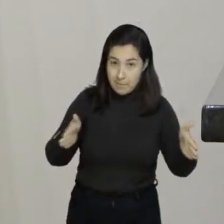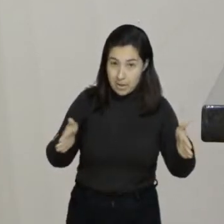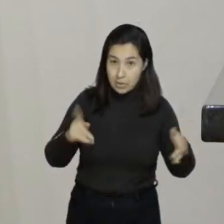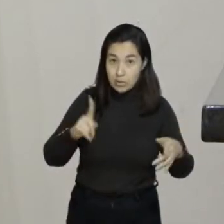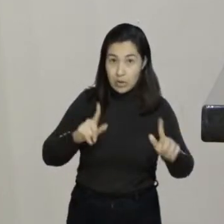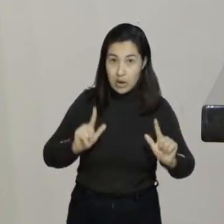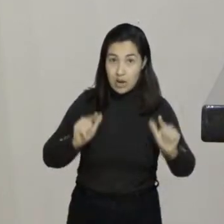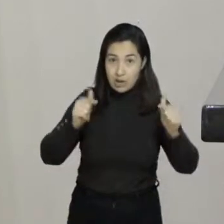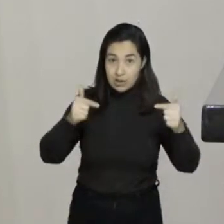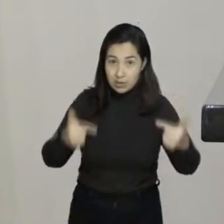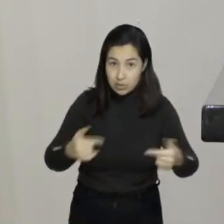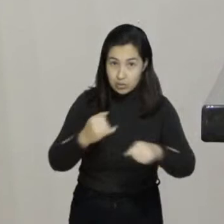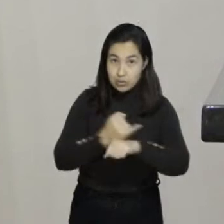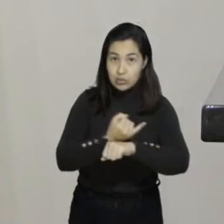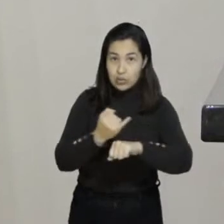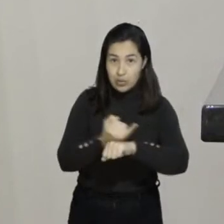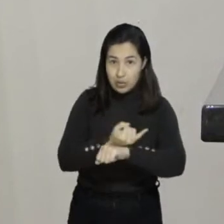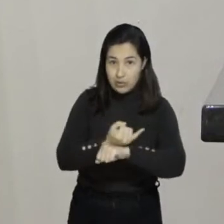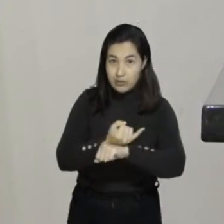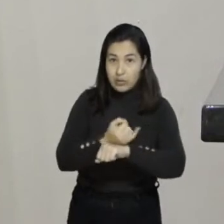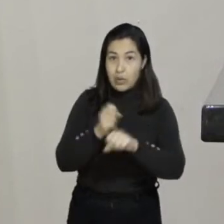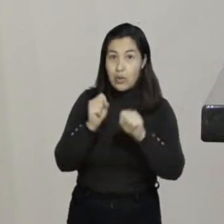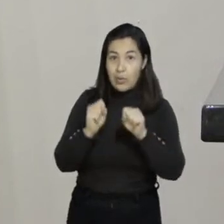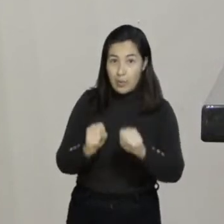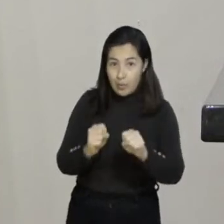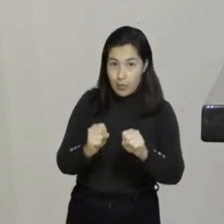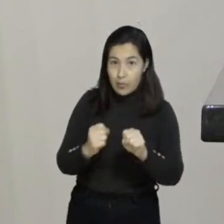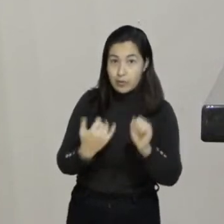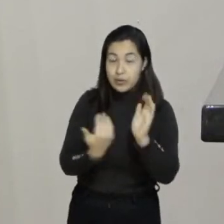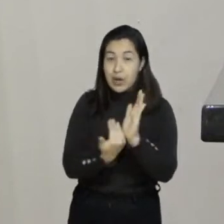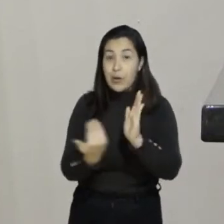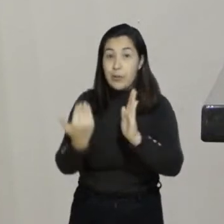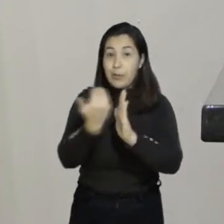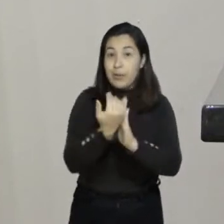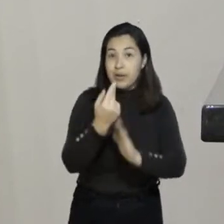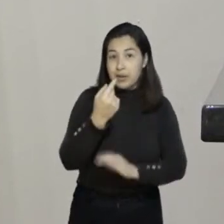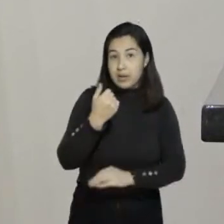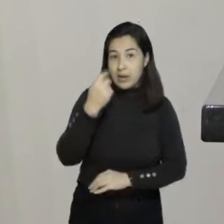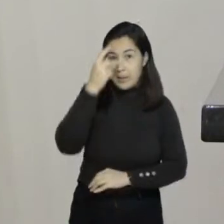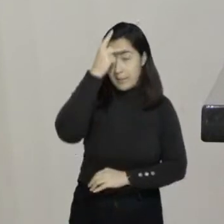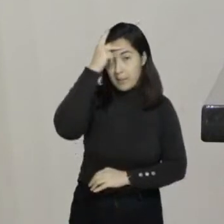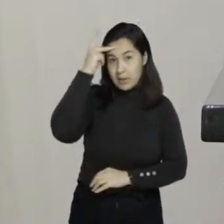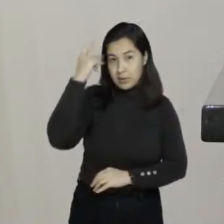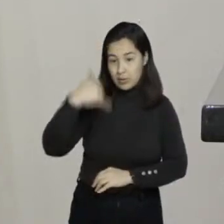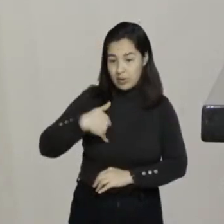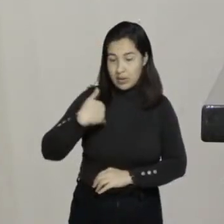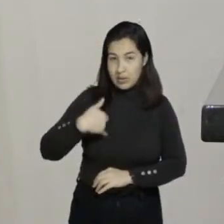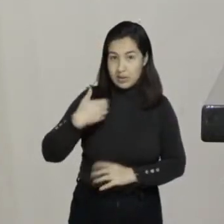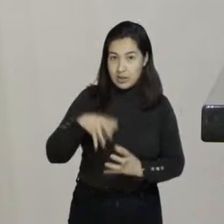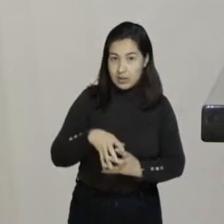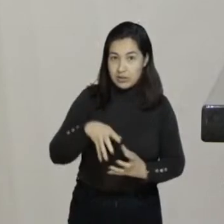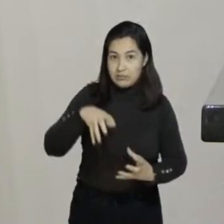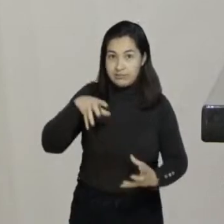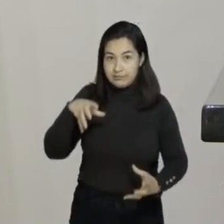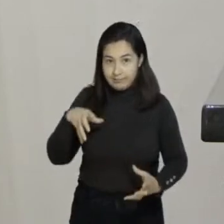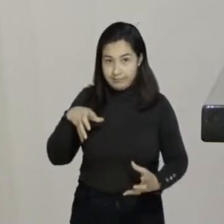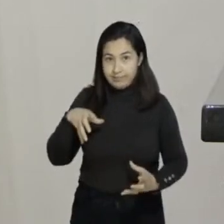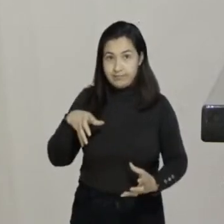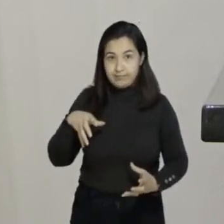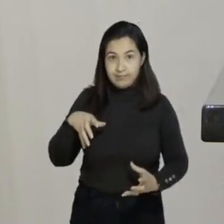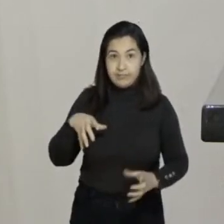para que Joinville seja também um expoente de pessoas com mais idade qualidade de vida e que quem sabe